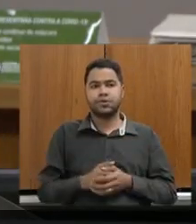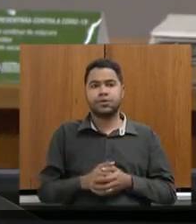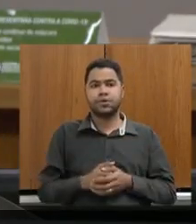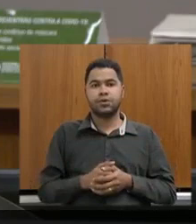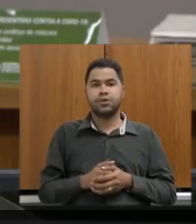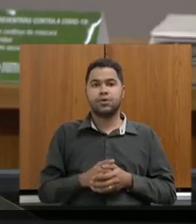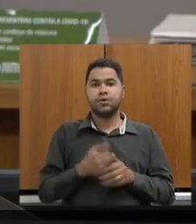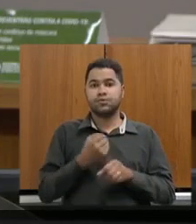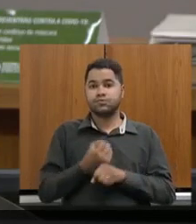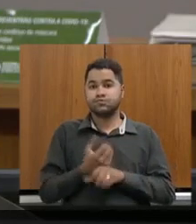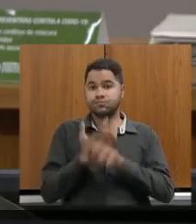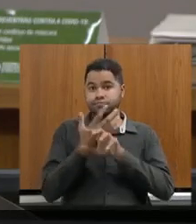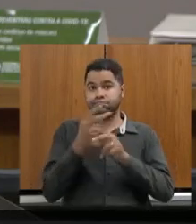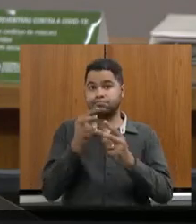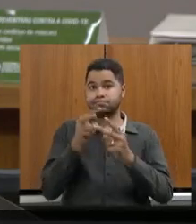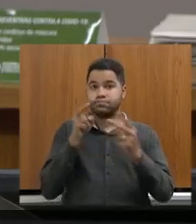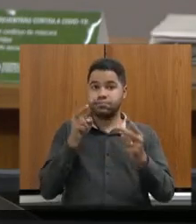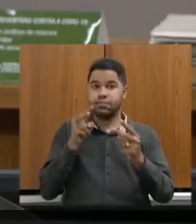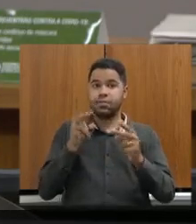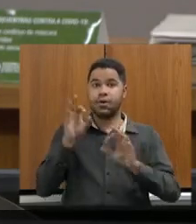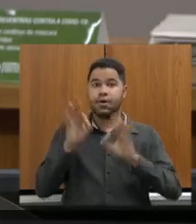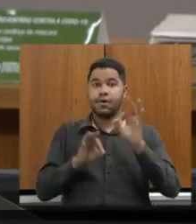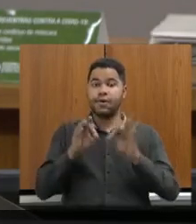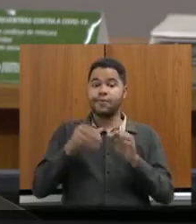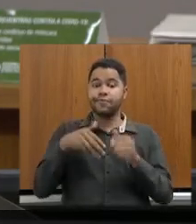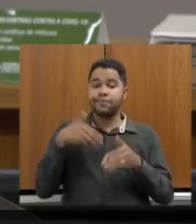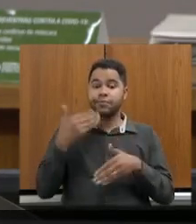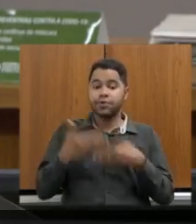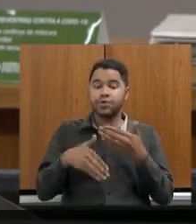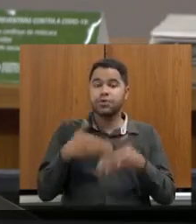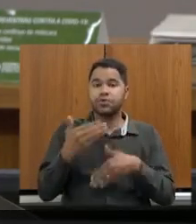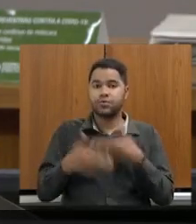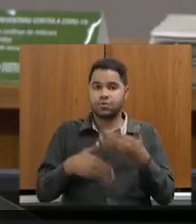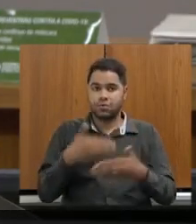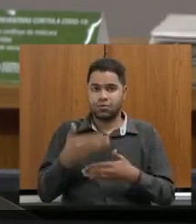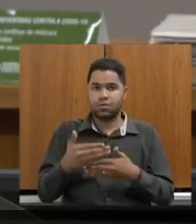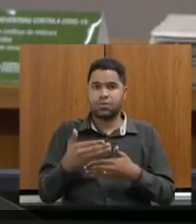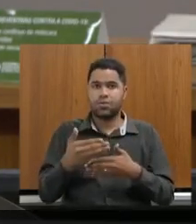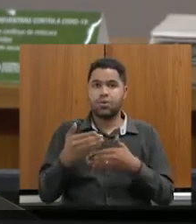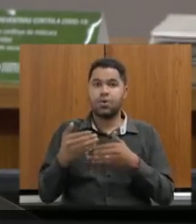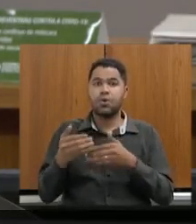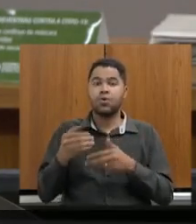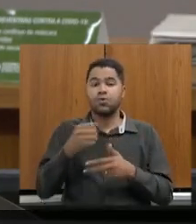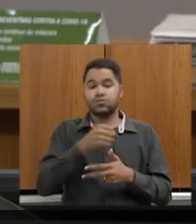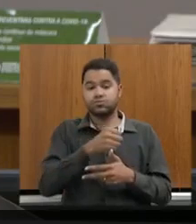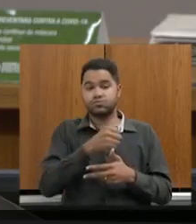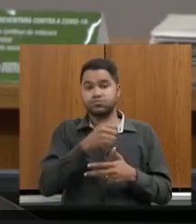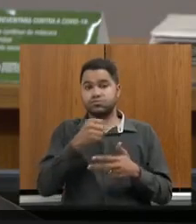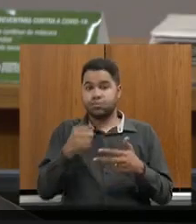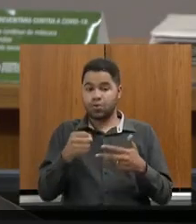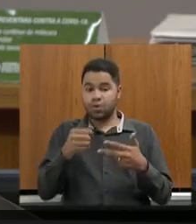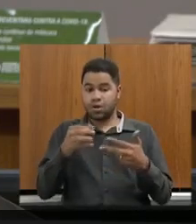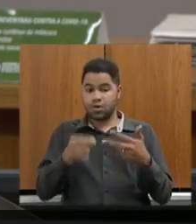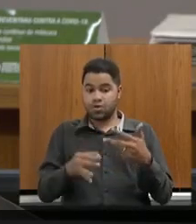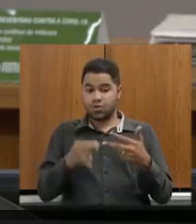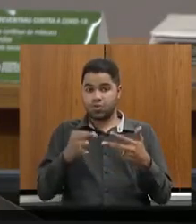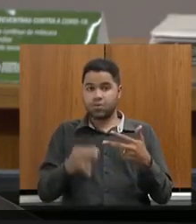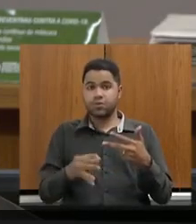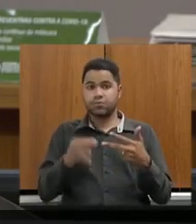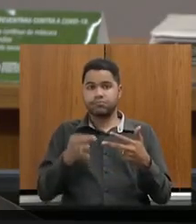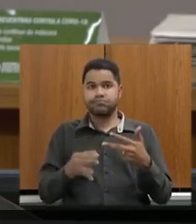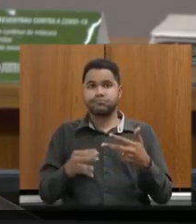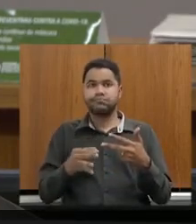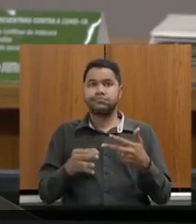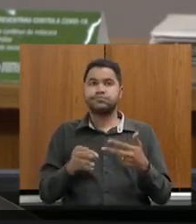20 conferência que é feita na fase processual no poder judiciário ela